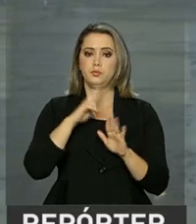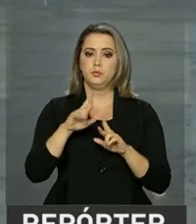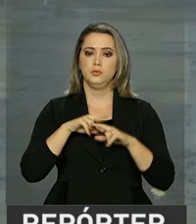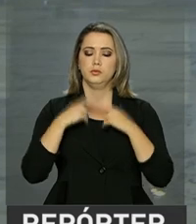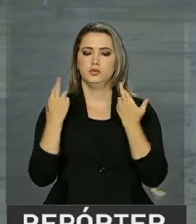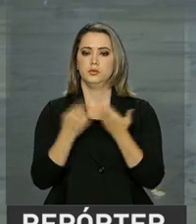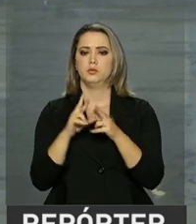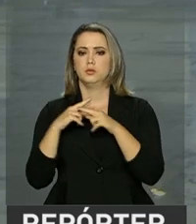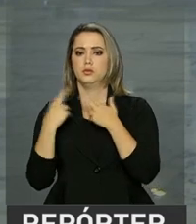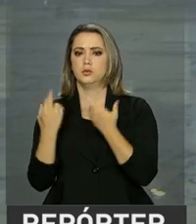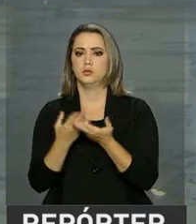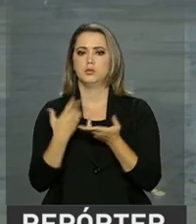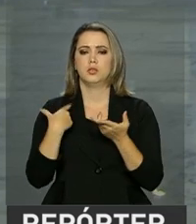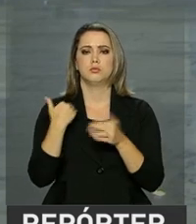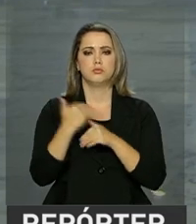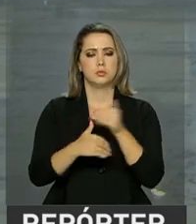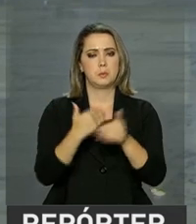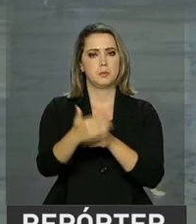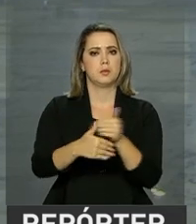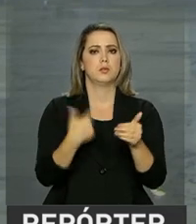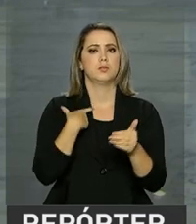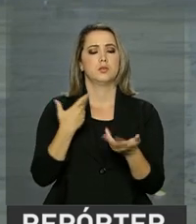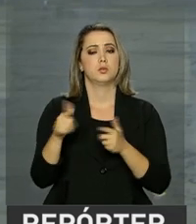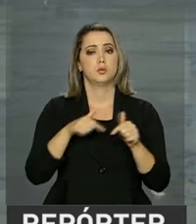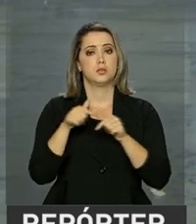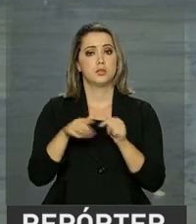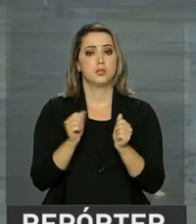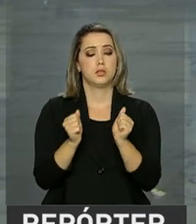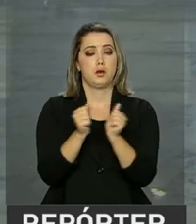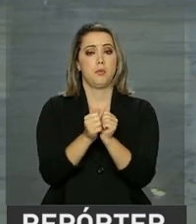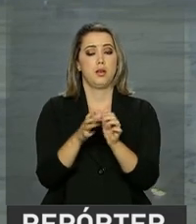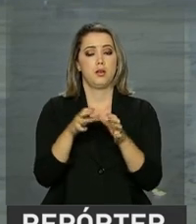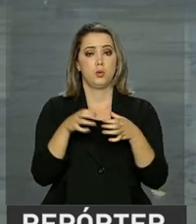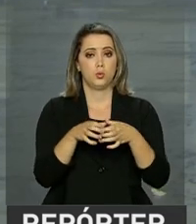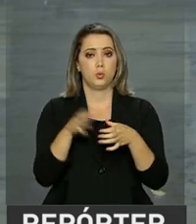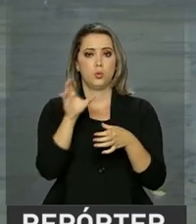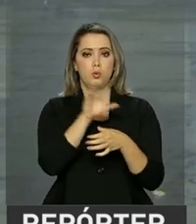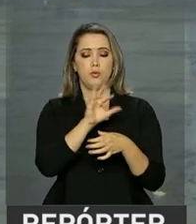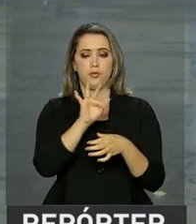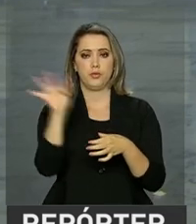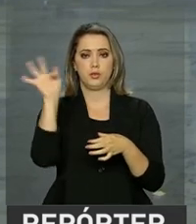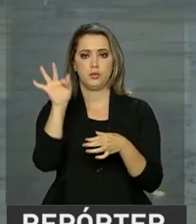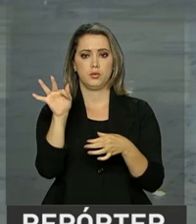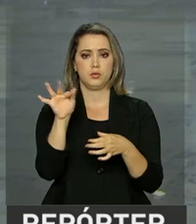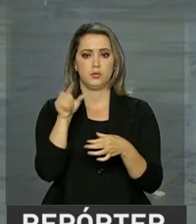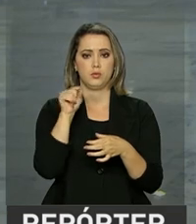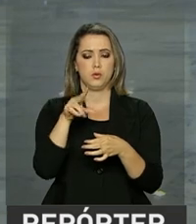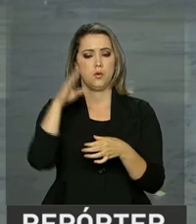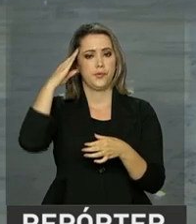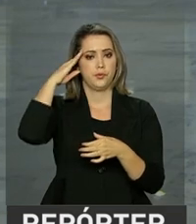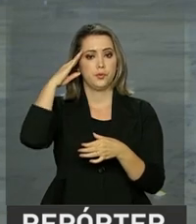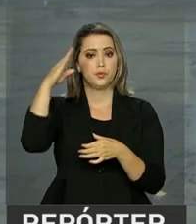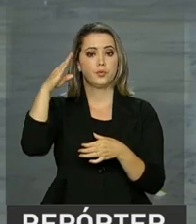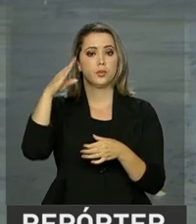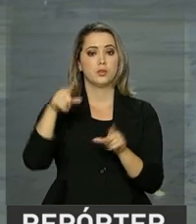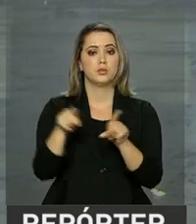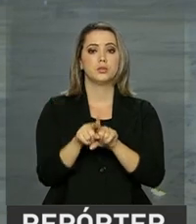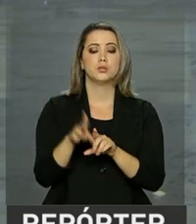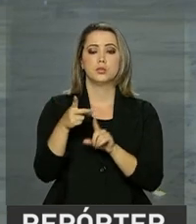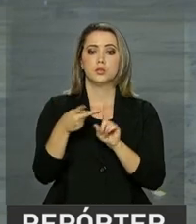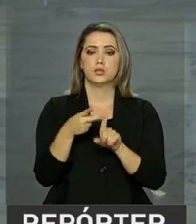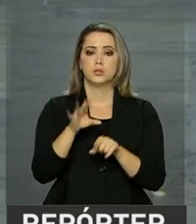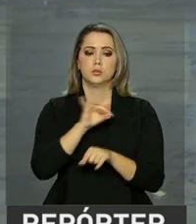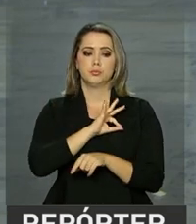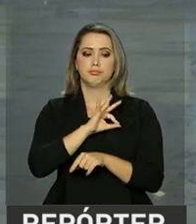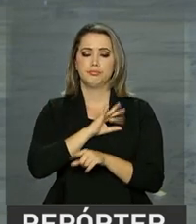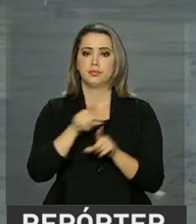de planejamento e do amadurecimento da atuação das forças federais formada pela força nacional de segurança pública pelas Forças